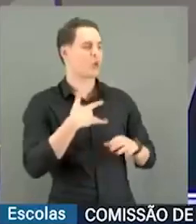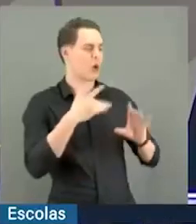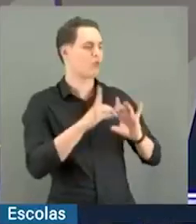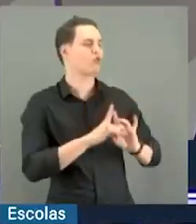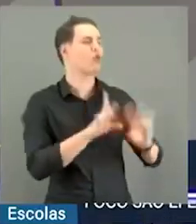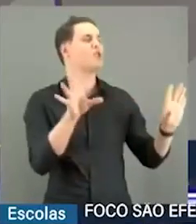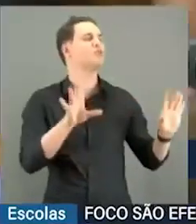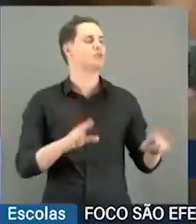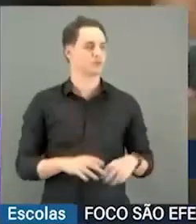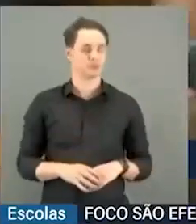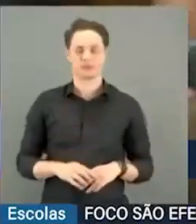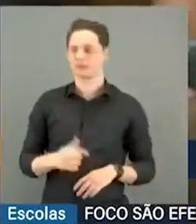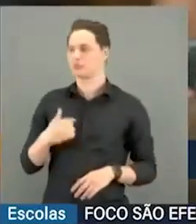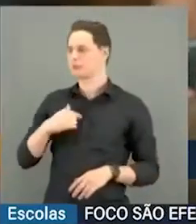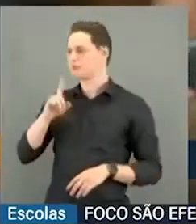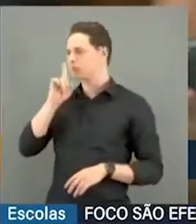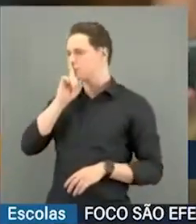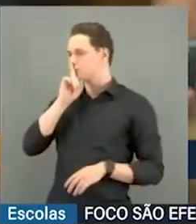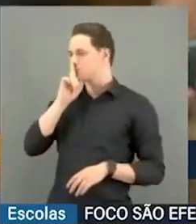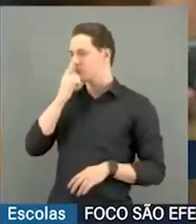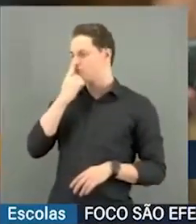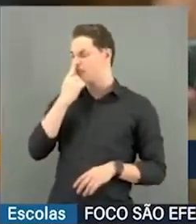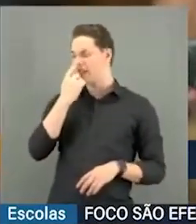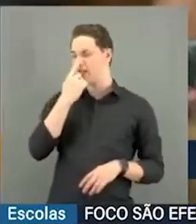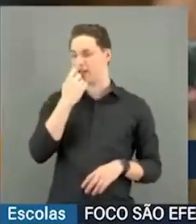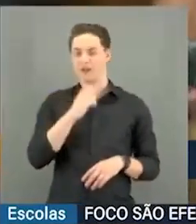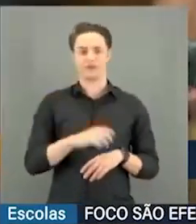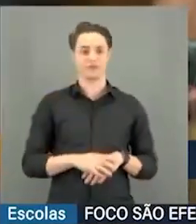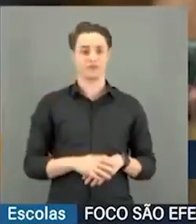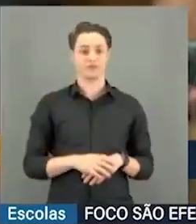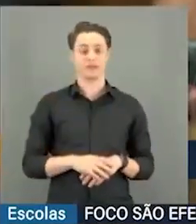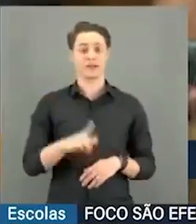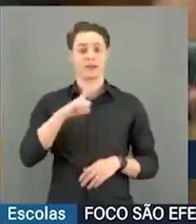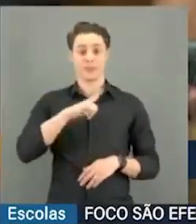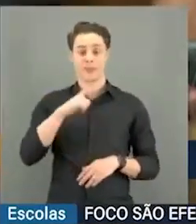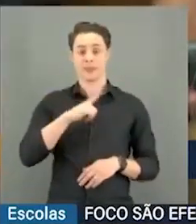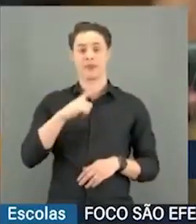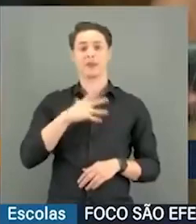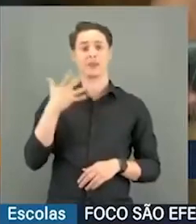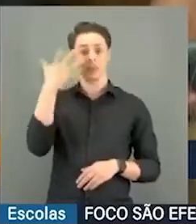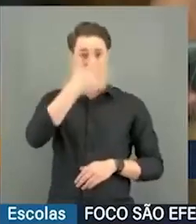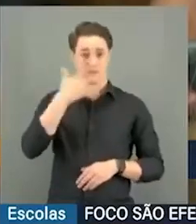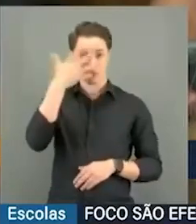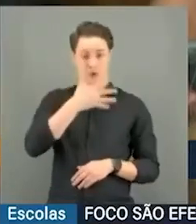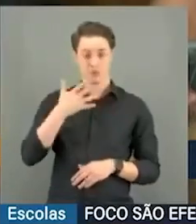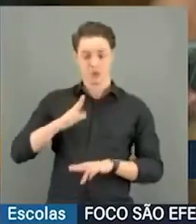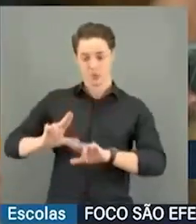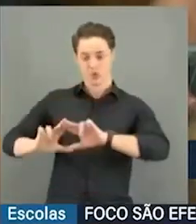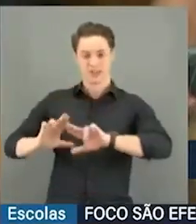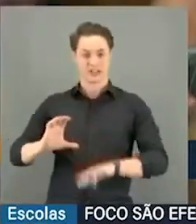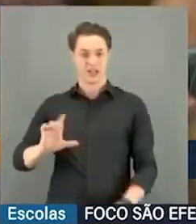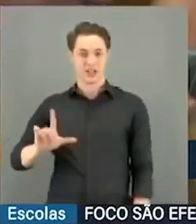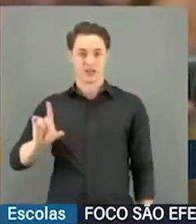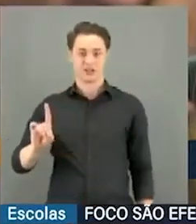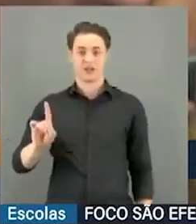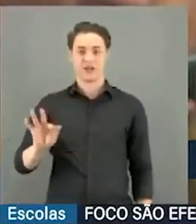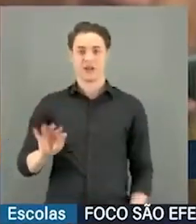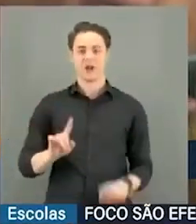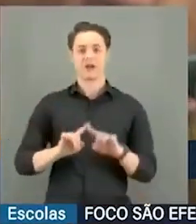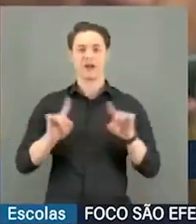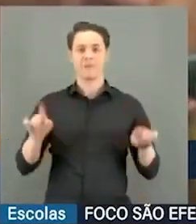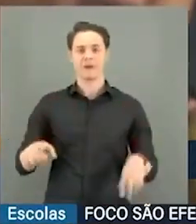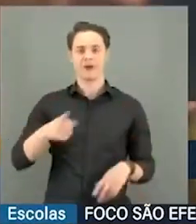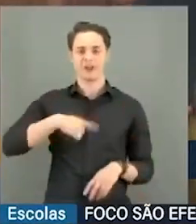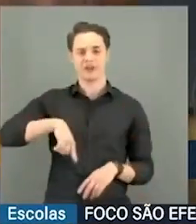permanecer em silêncio. Em depoimento prestado na CPI da Câmara Legislativa do Distrito Federal, o senhor